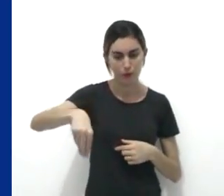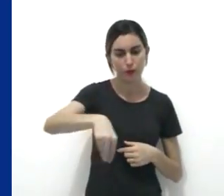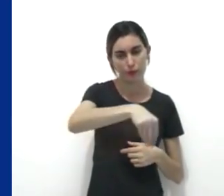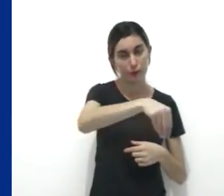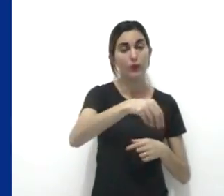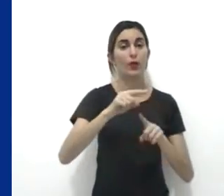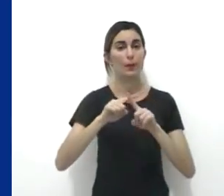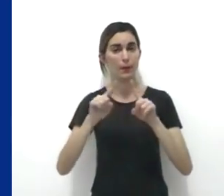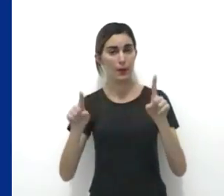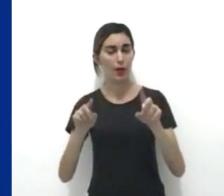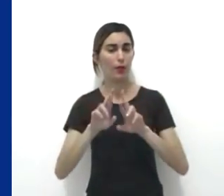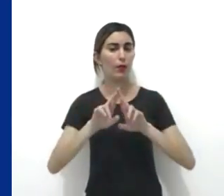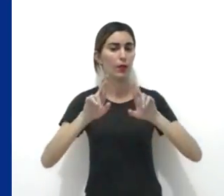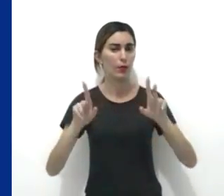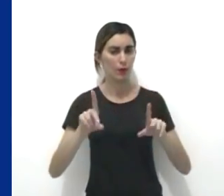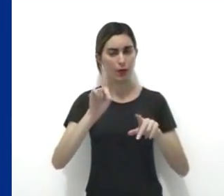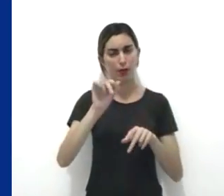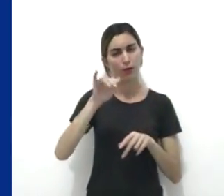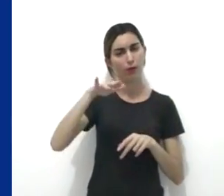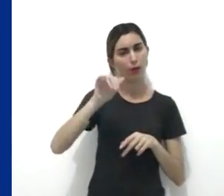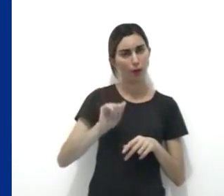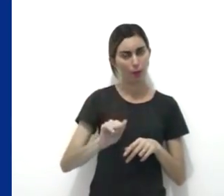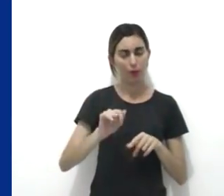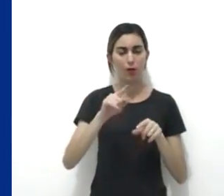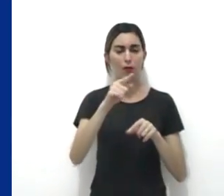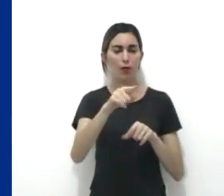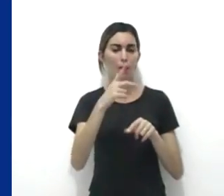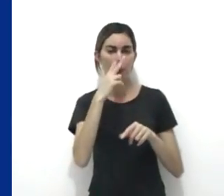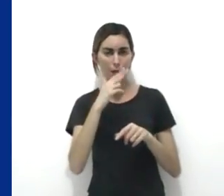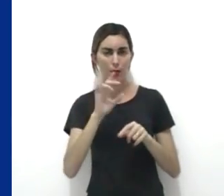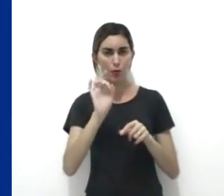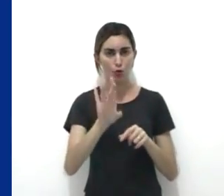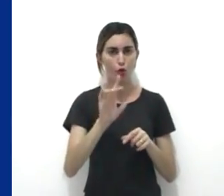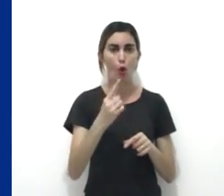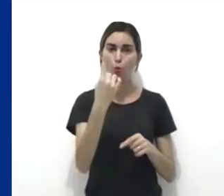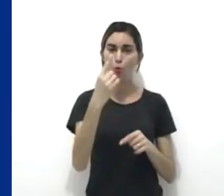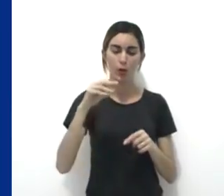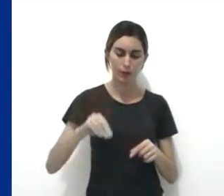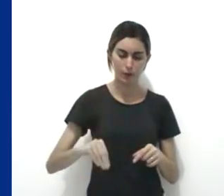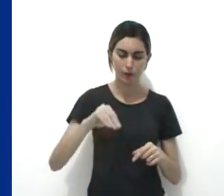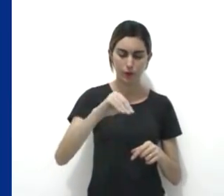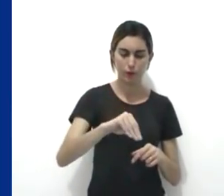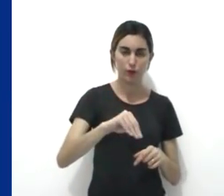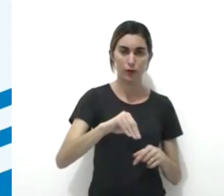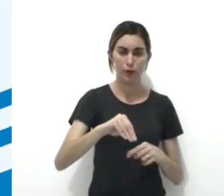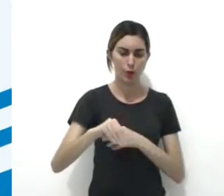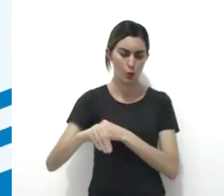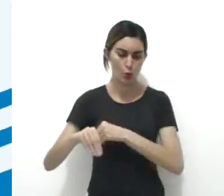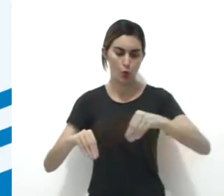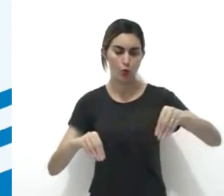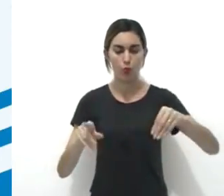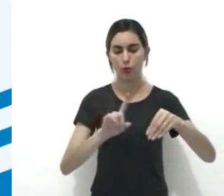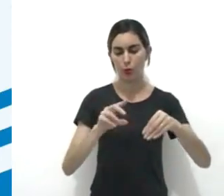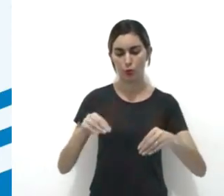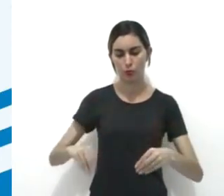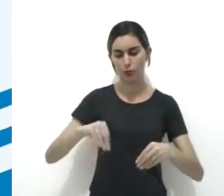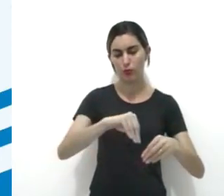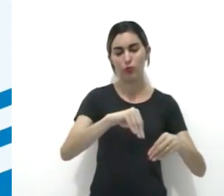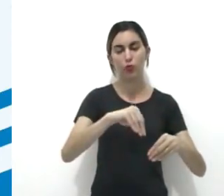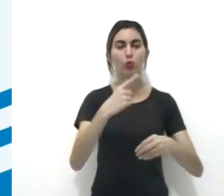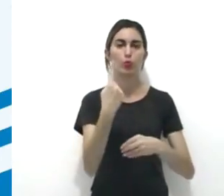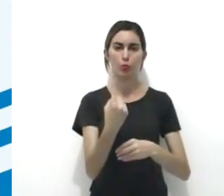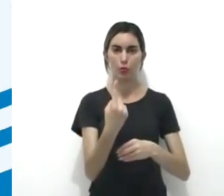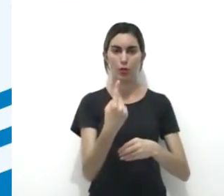tempo. Porém, diferentemente da dama, o mesmo só pode andar uma casa, ou seja, ele só pode andar